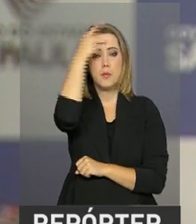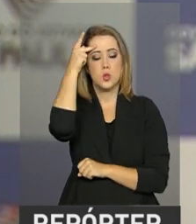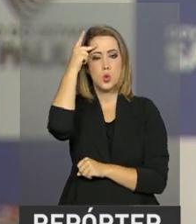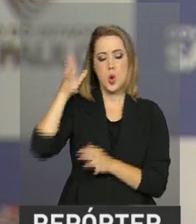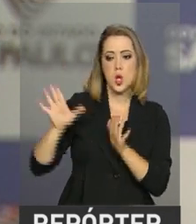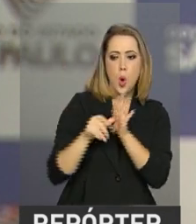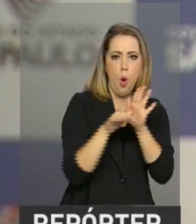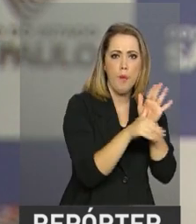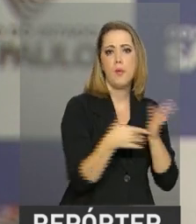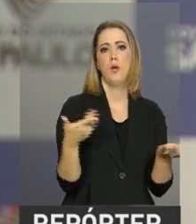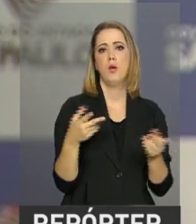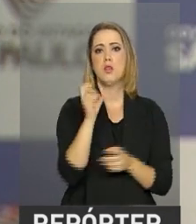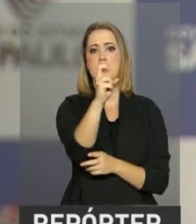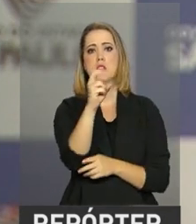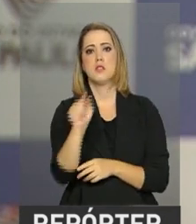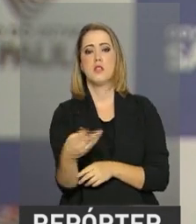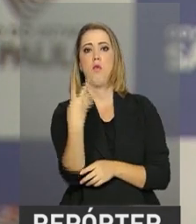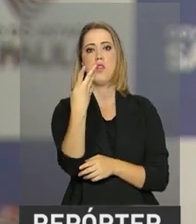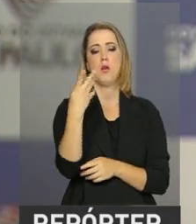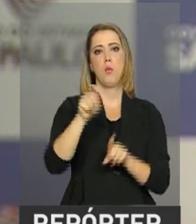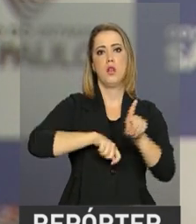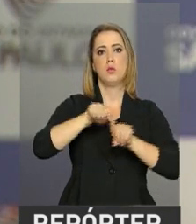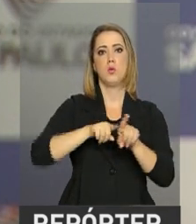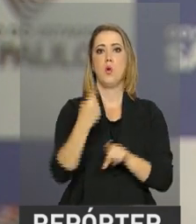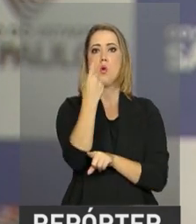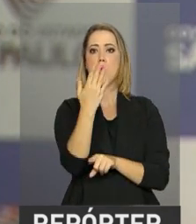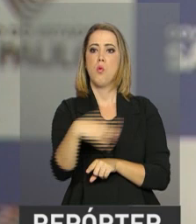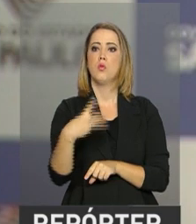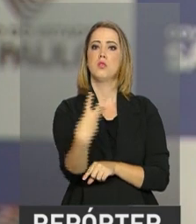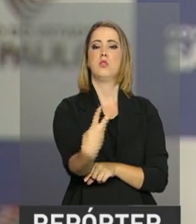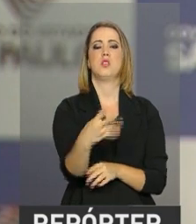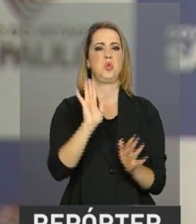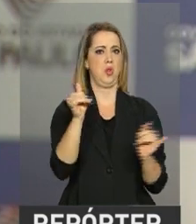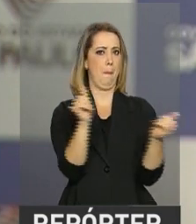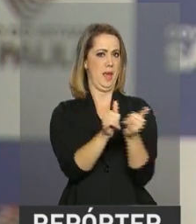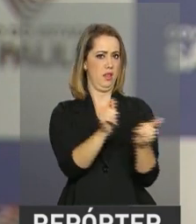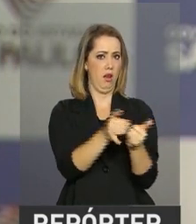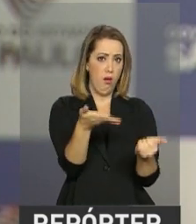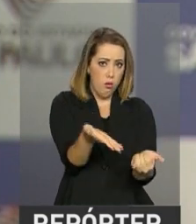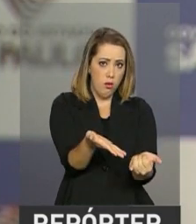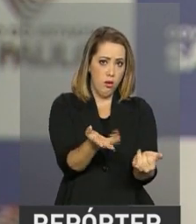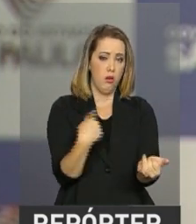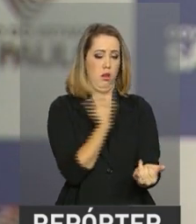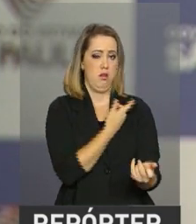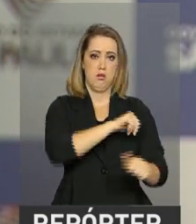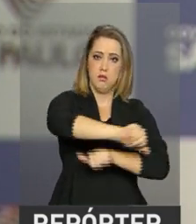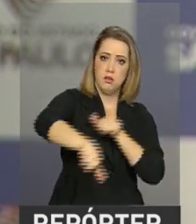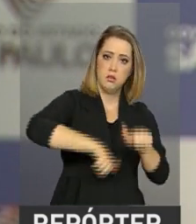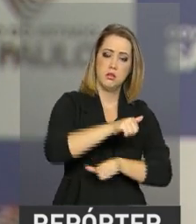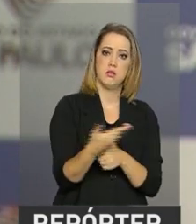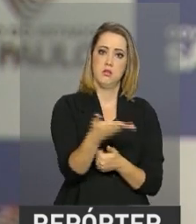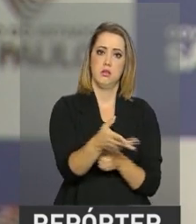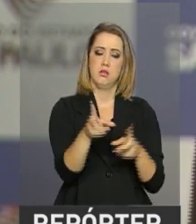qualificado foi condenado a 5 anos e 4 meses com 1 terço da pena já estivesse perdoado então mudamos esses